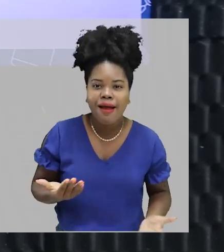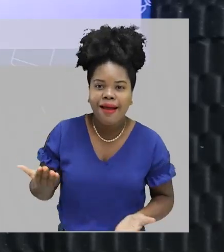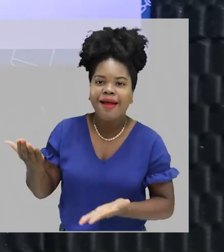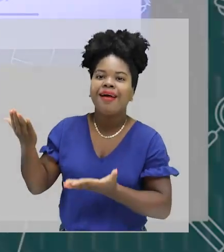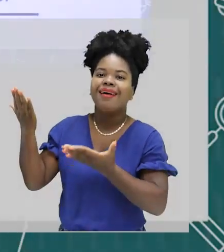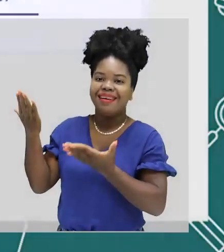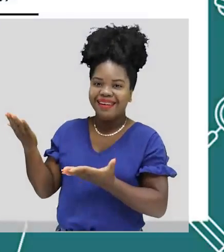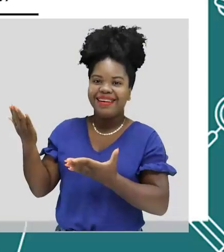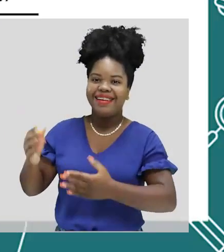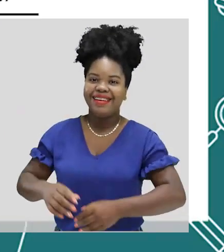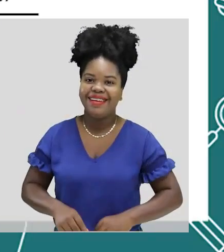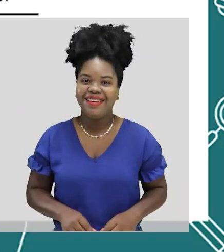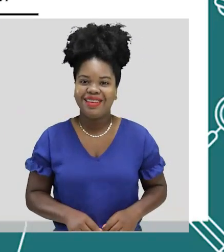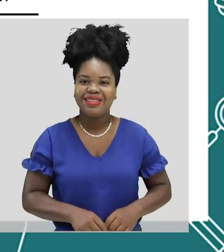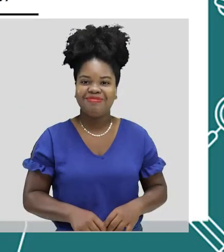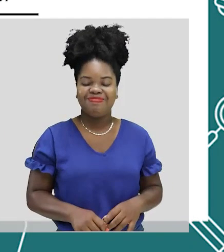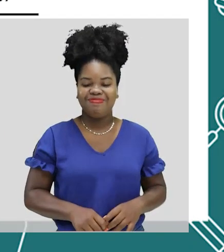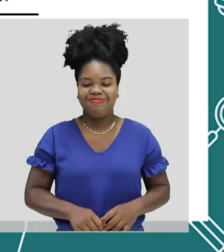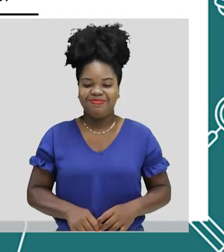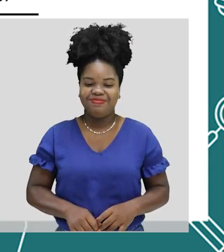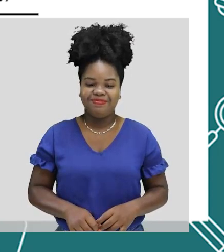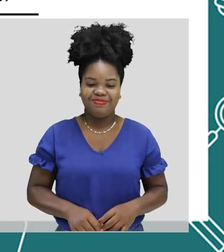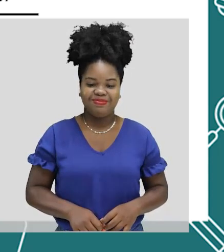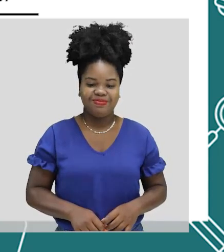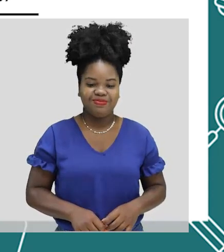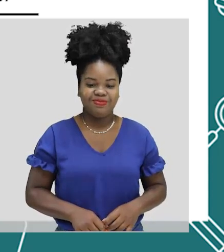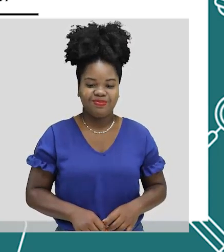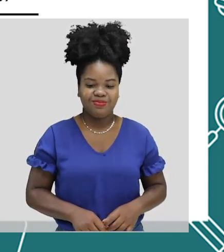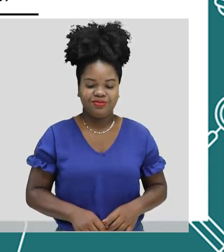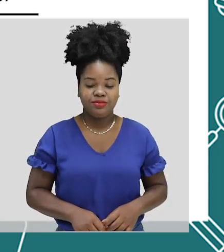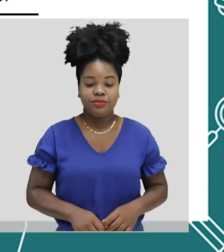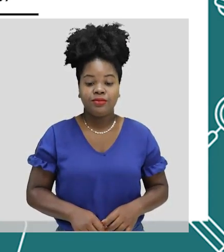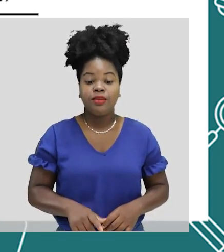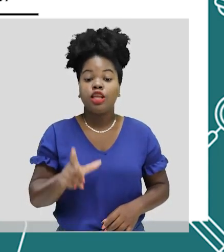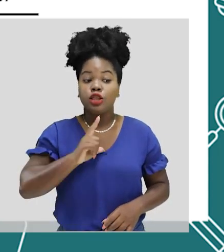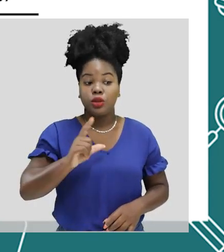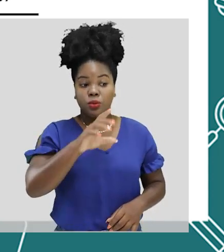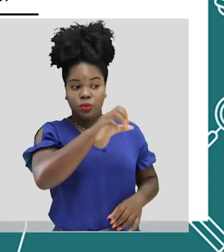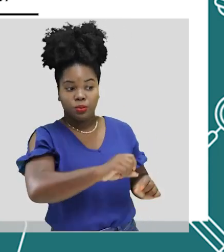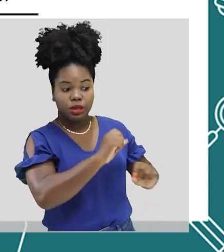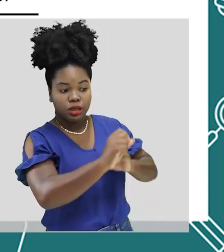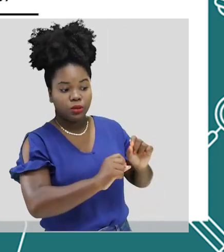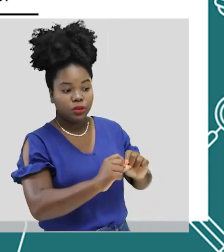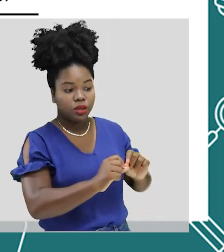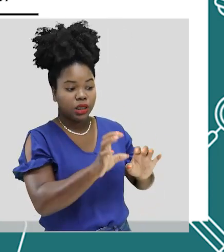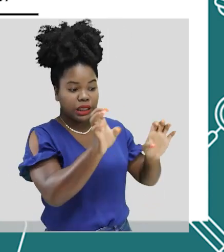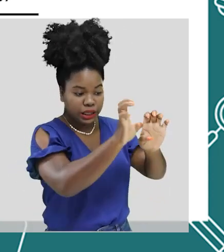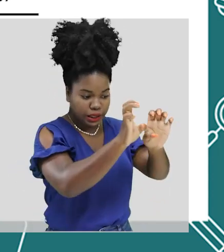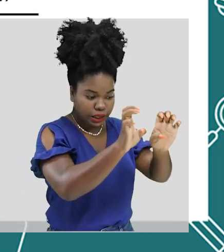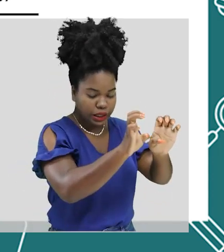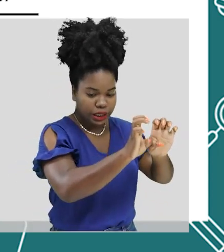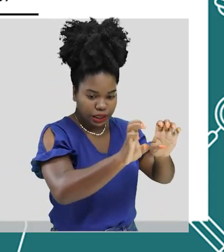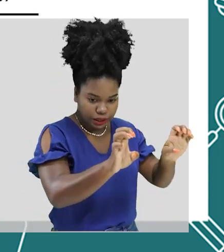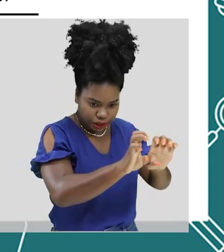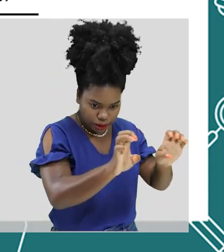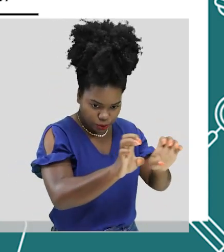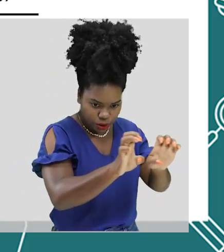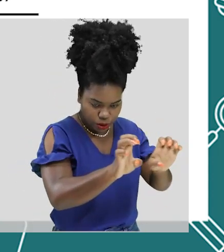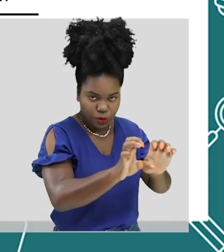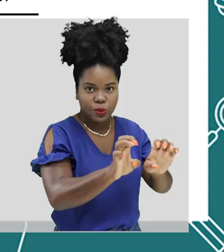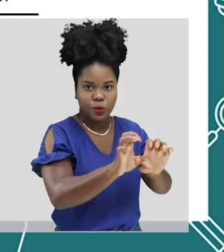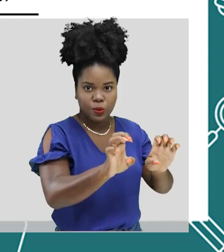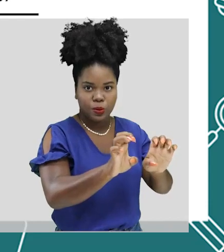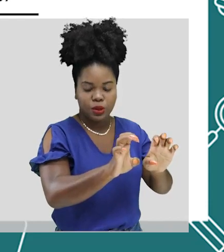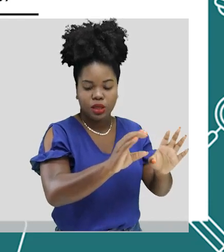vamos à resolução da questão. Então, nós vamos pegar novamente as equações intermediárias,